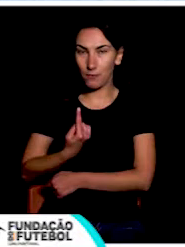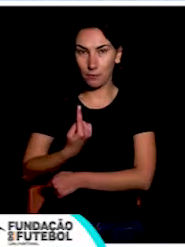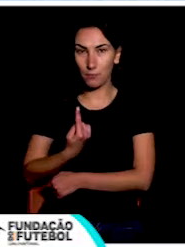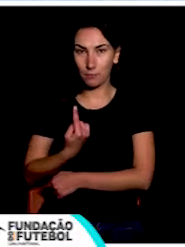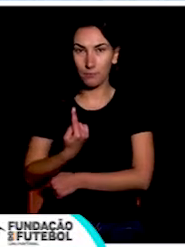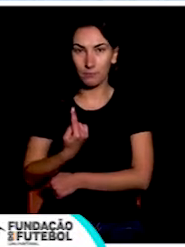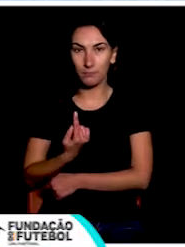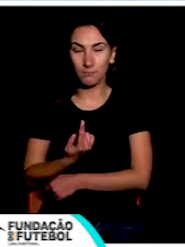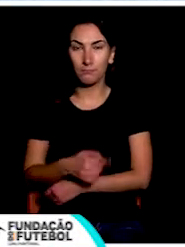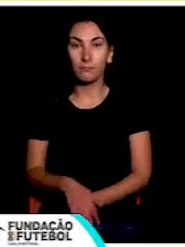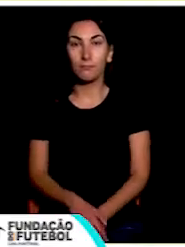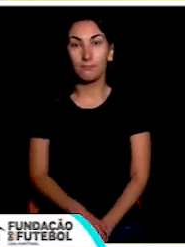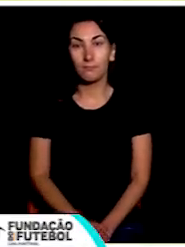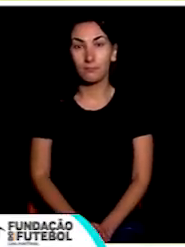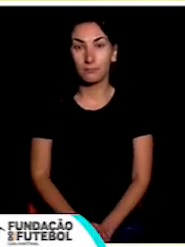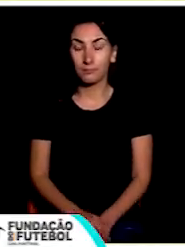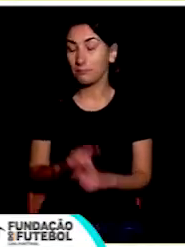ter uns pelos outros.